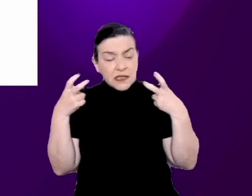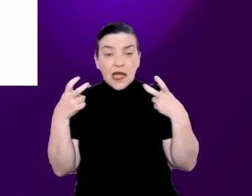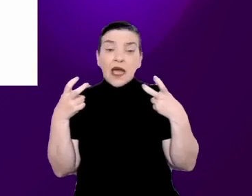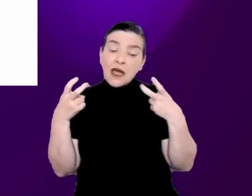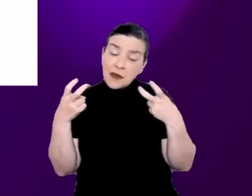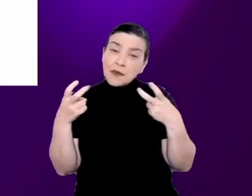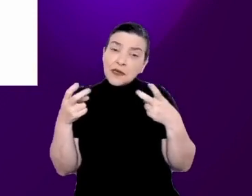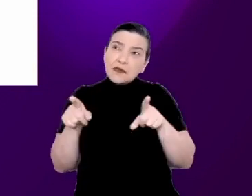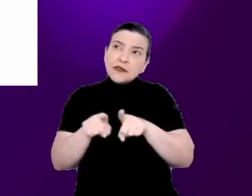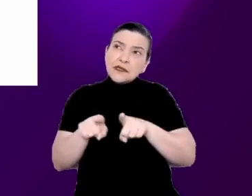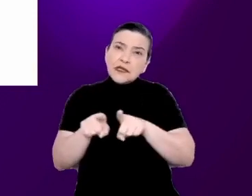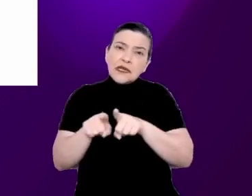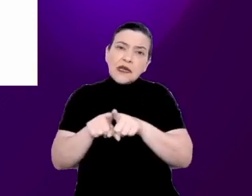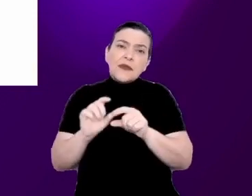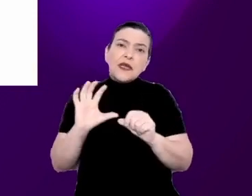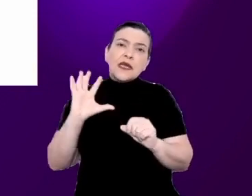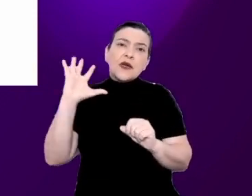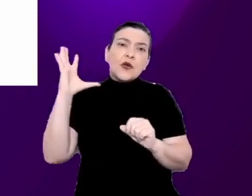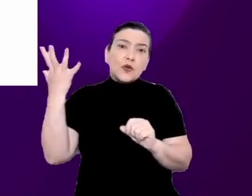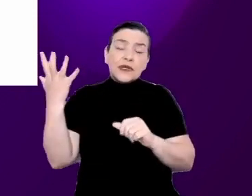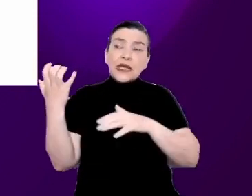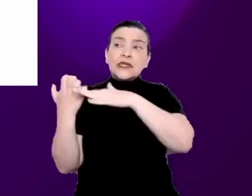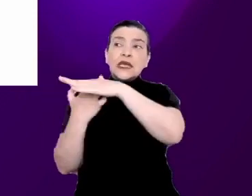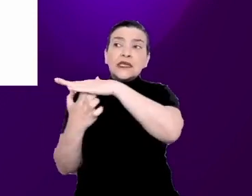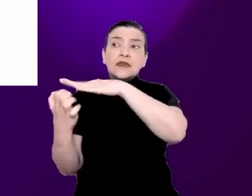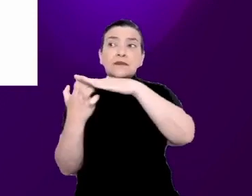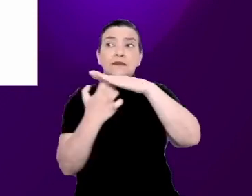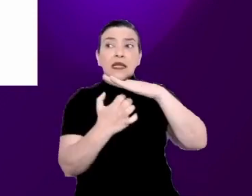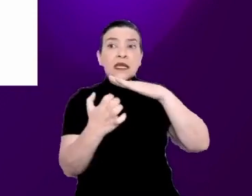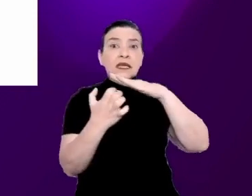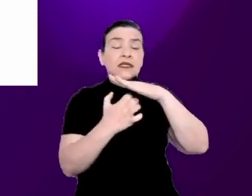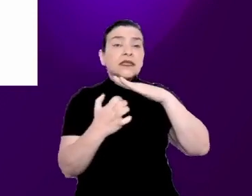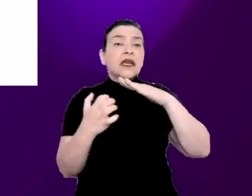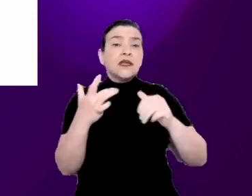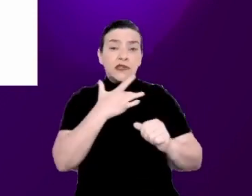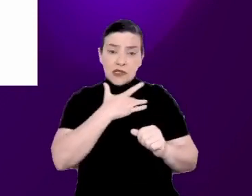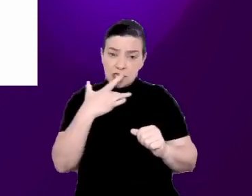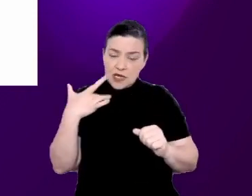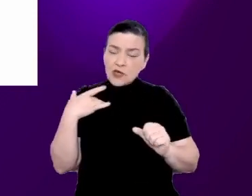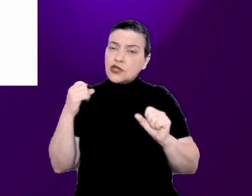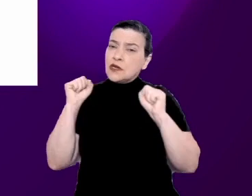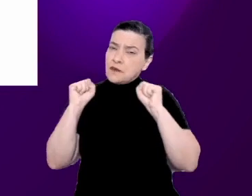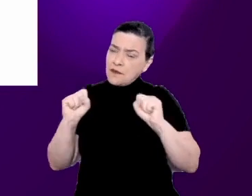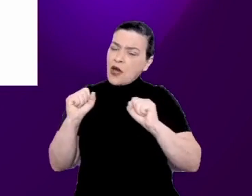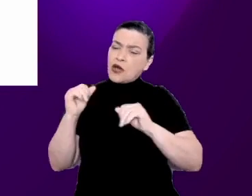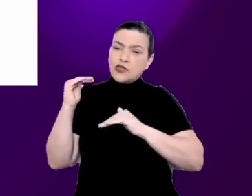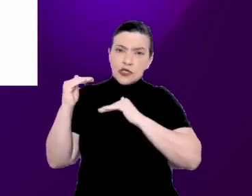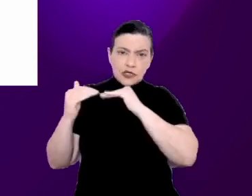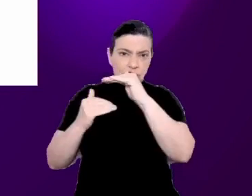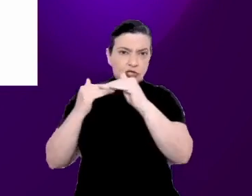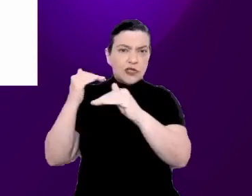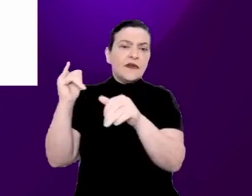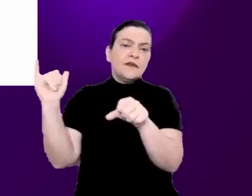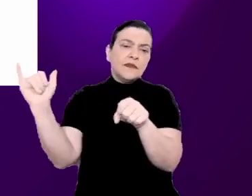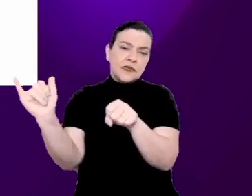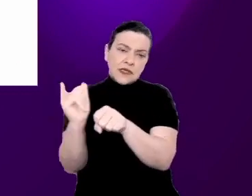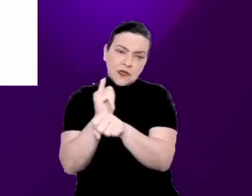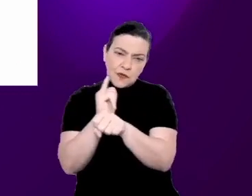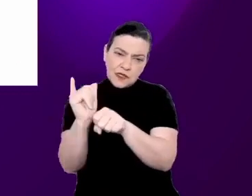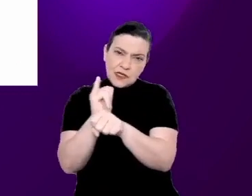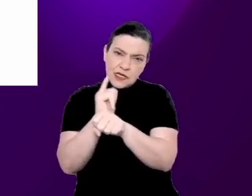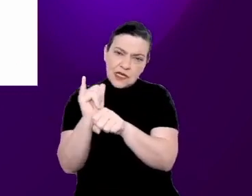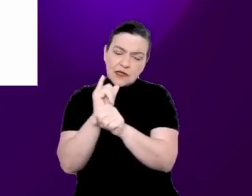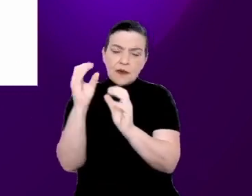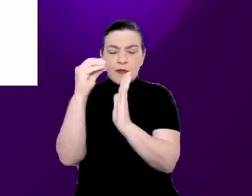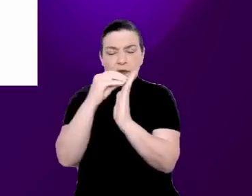até recentemente as organizações de saúde poderiam atuar e se desenvolver sem ter uma estratégia real quando falamos em cuidado, integrado